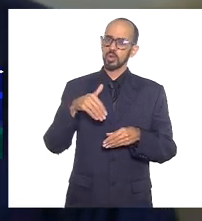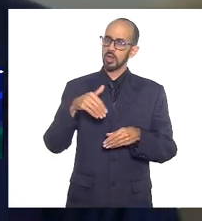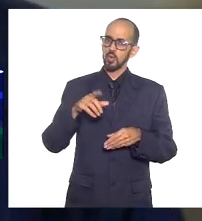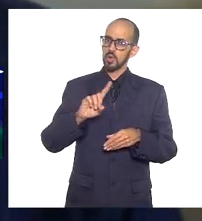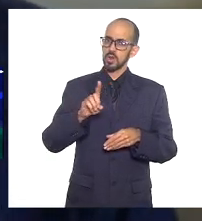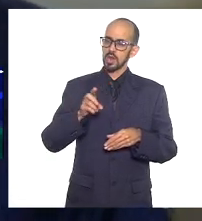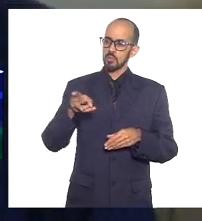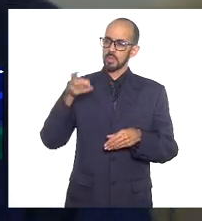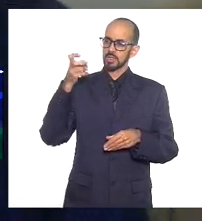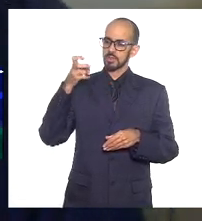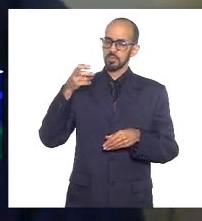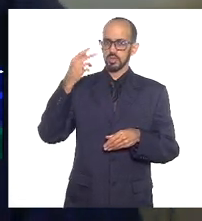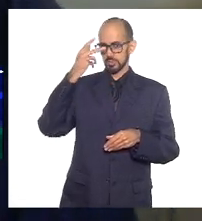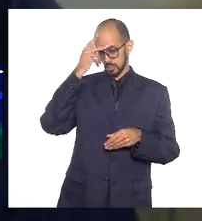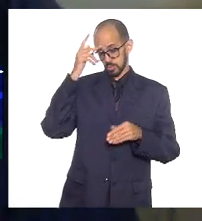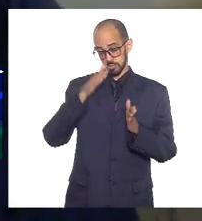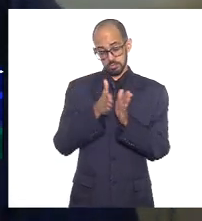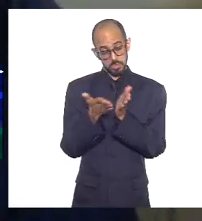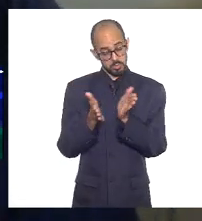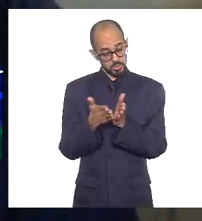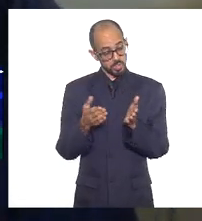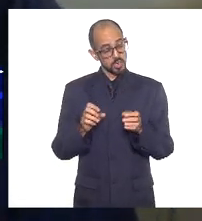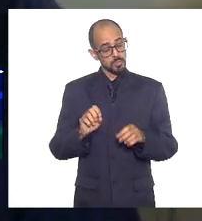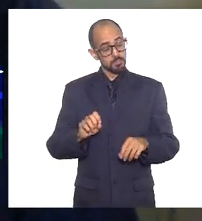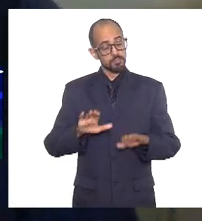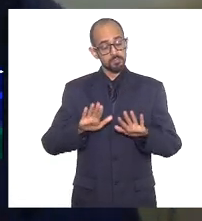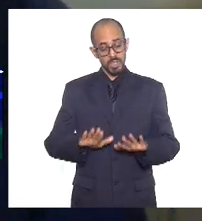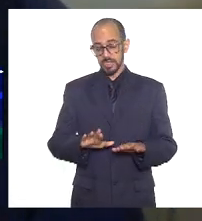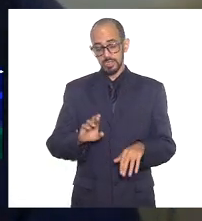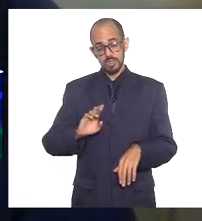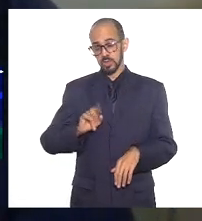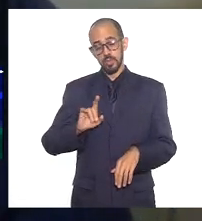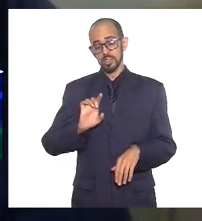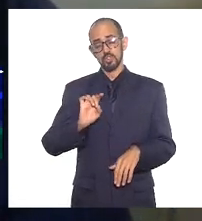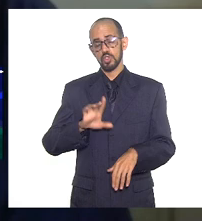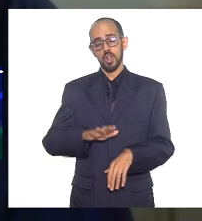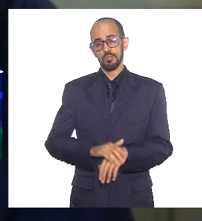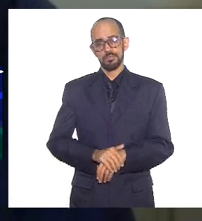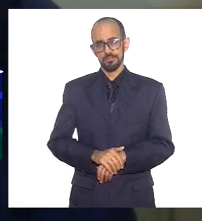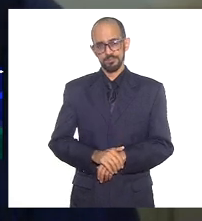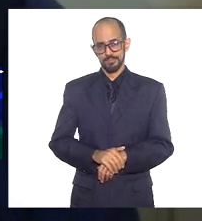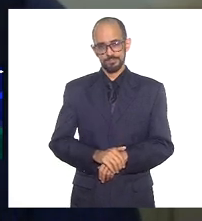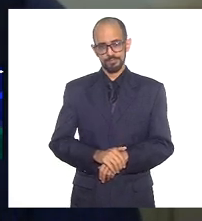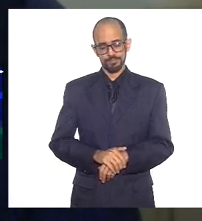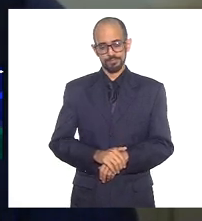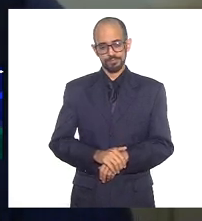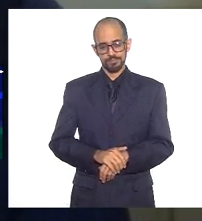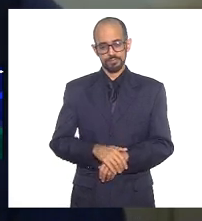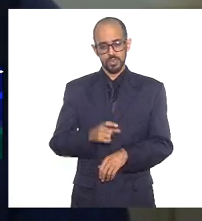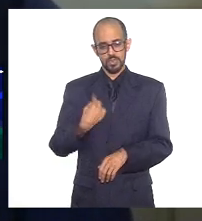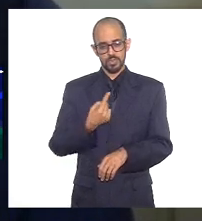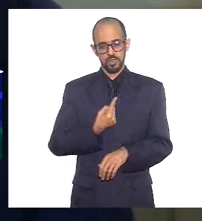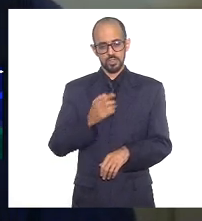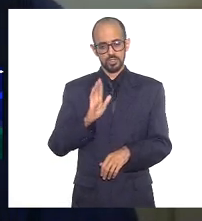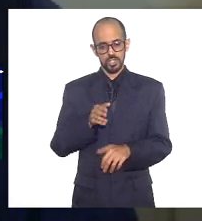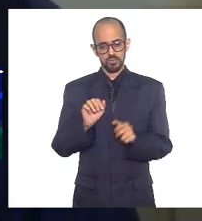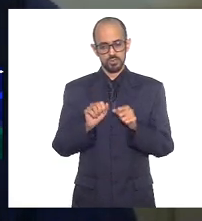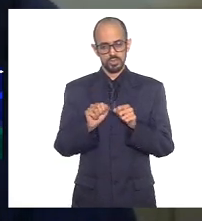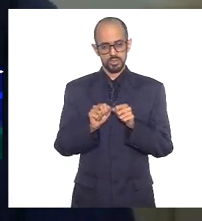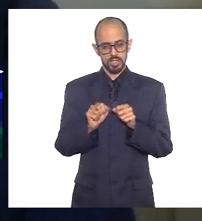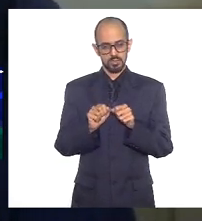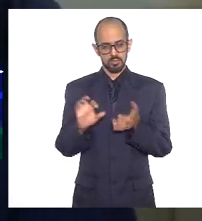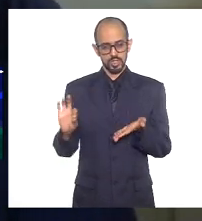aquisitivo mas não sobra isso mas não é só isso deputada Marta Rocha nós já fizemos e